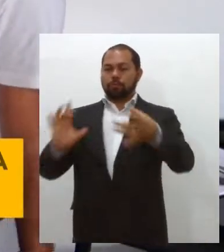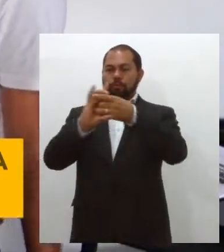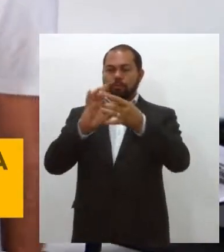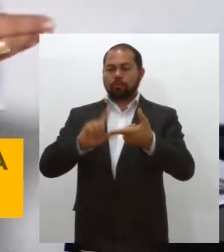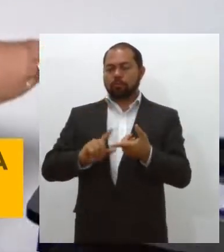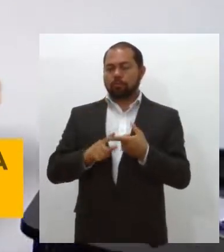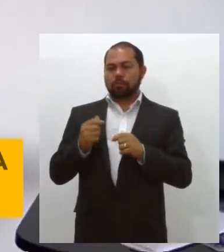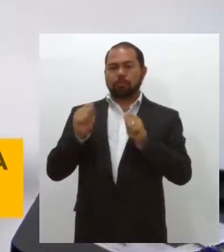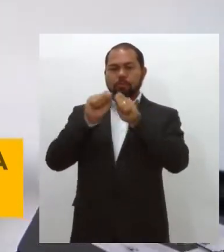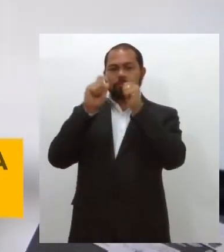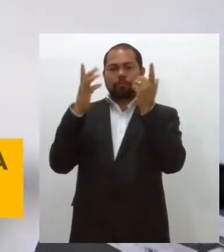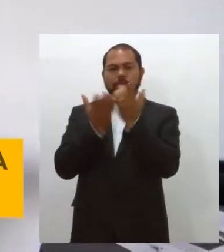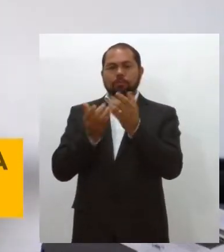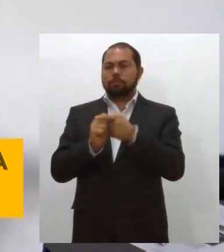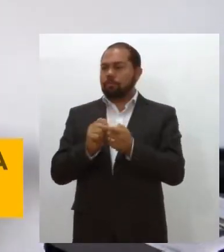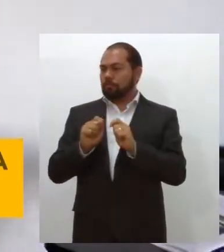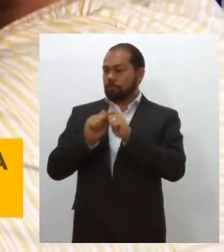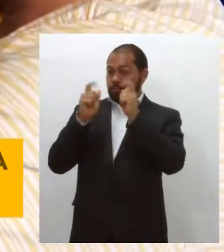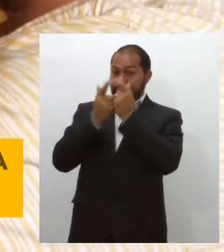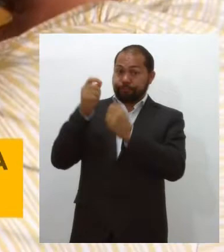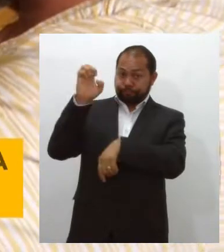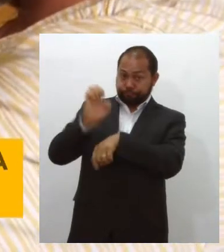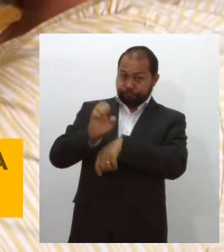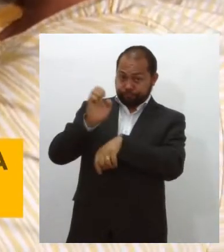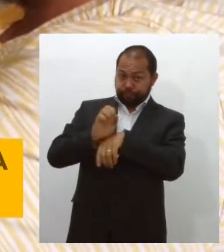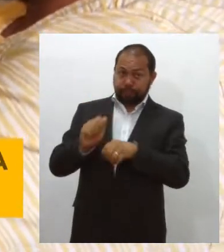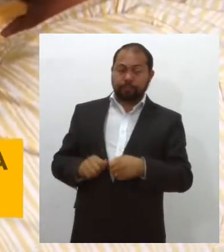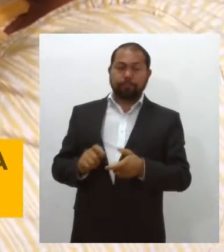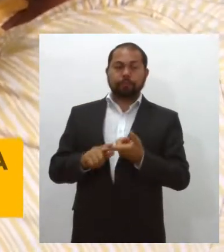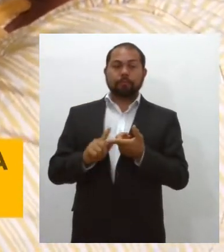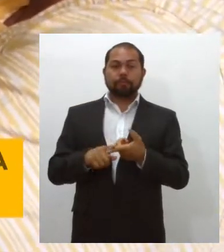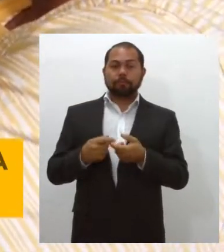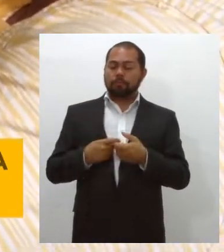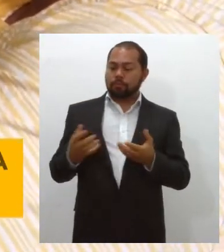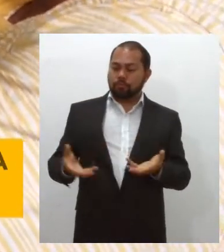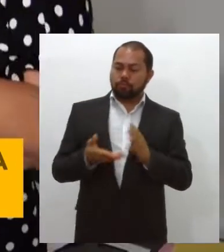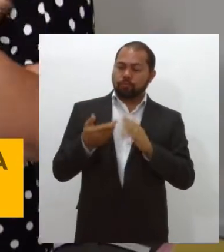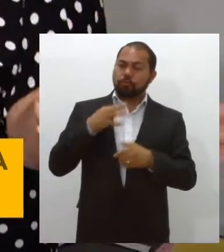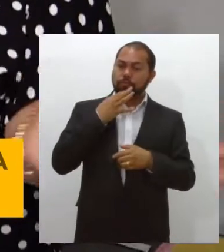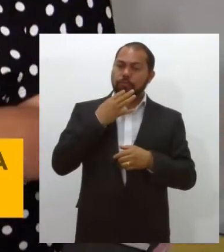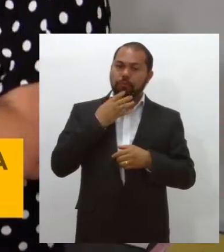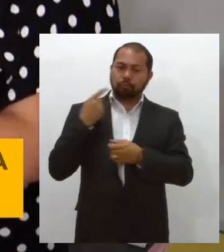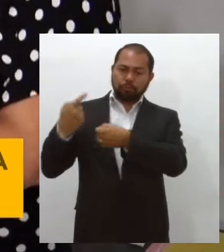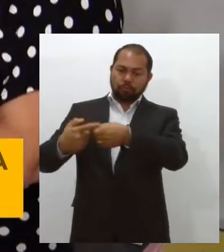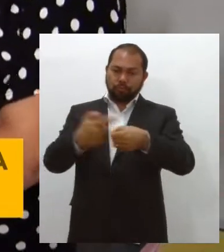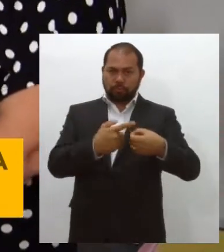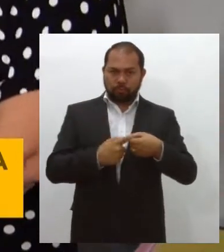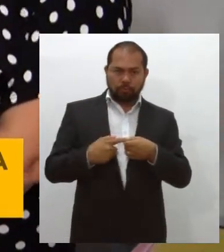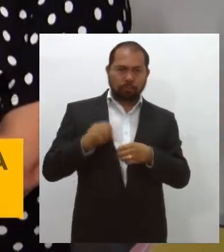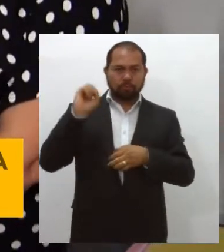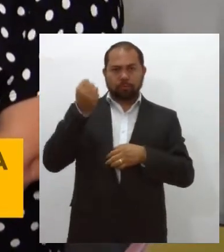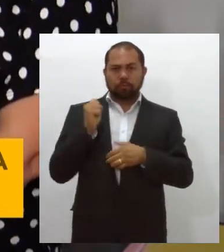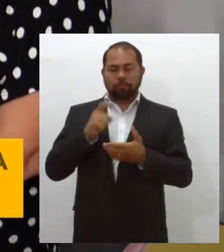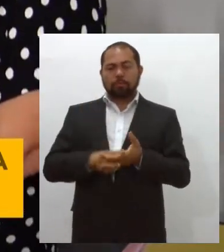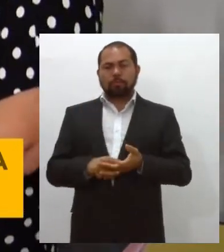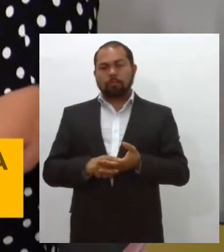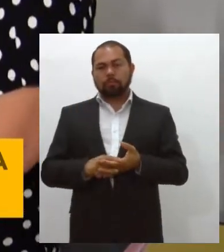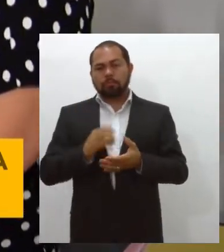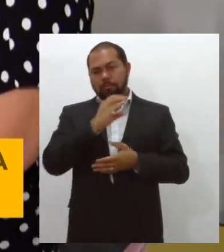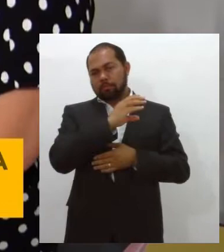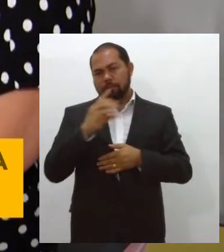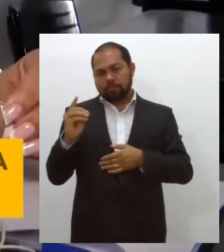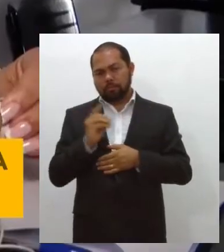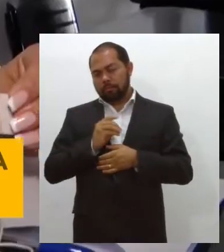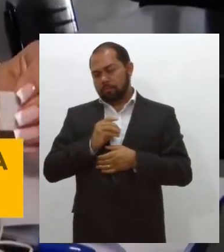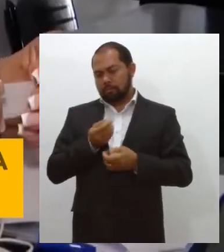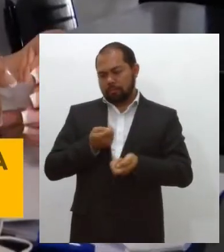do Legislativo Estadual, a ELESE, que leva conhecimento a municípios do interior sergipano. A coordenadora